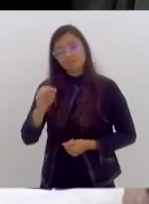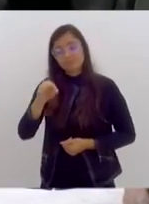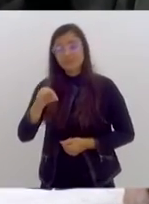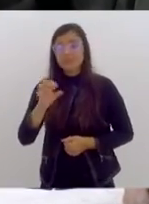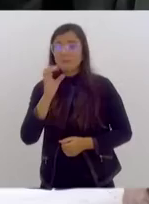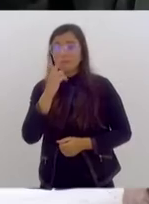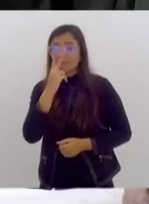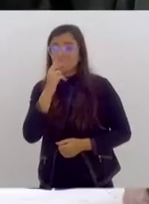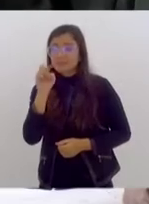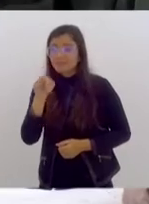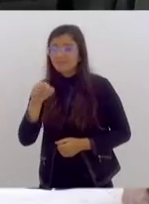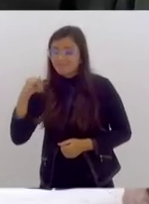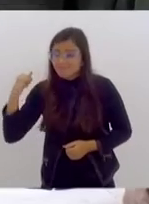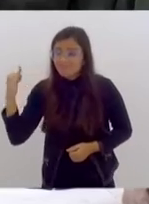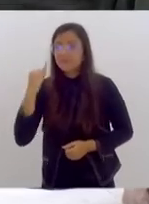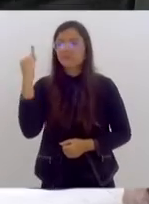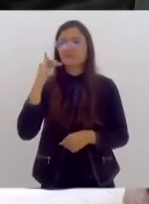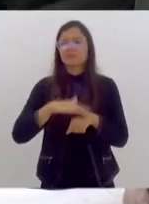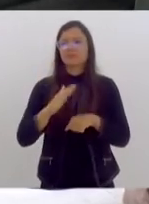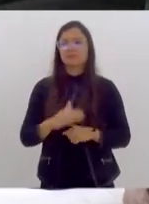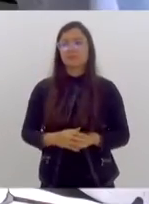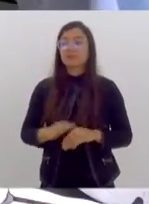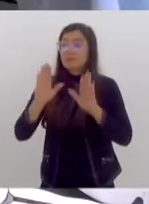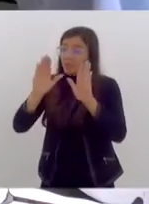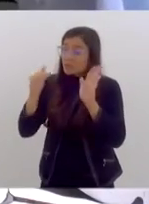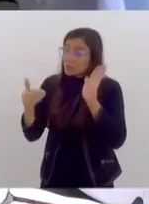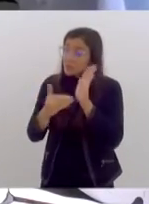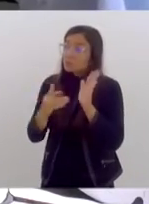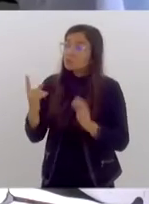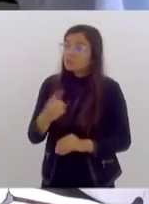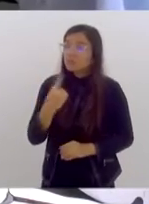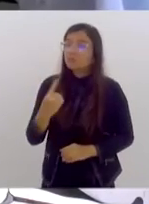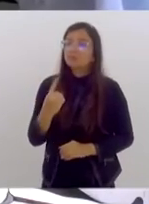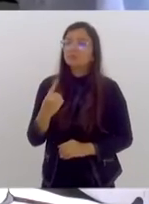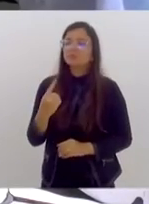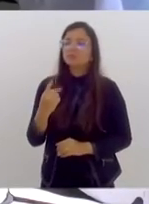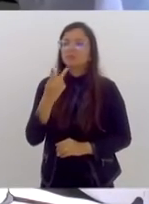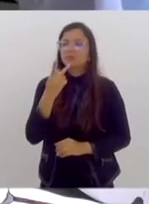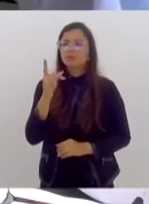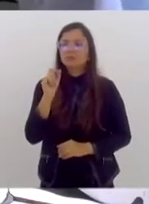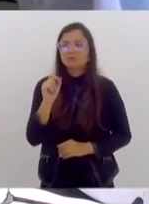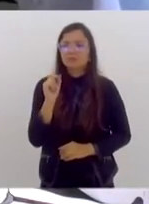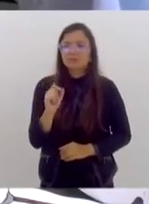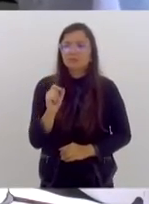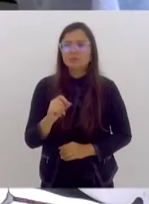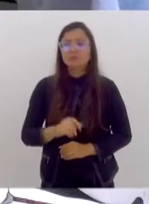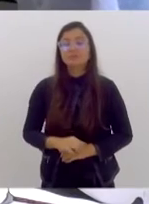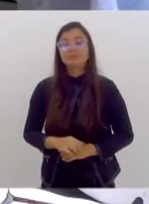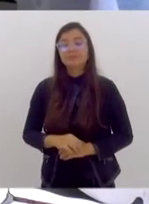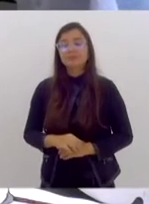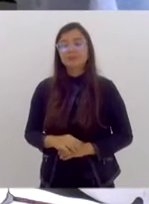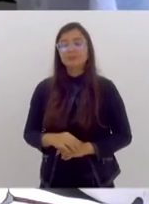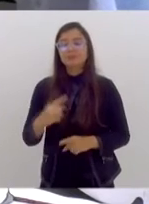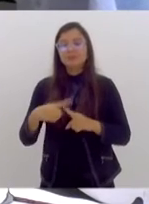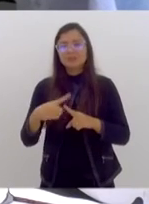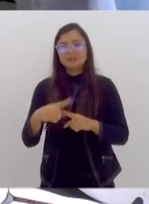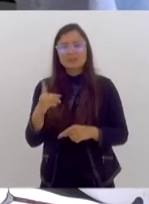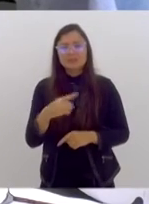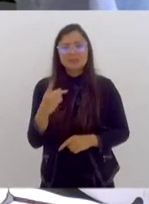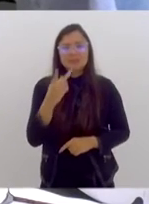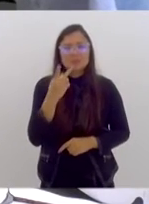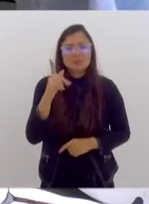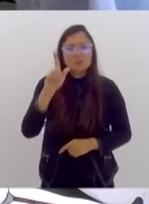central a última questão que a gente colocou aqui é Luiz Paulo foi a questão da lua se